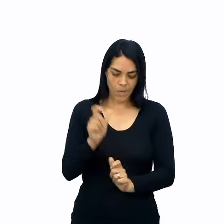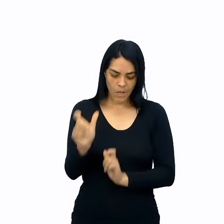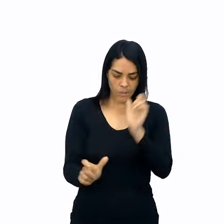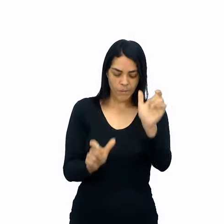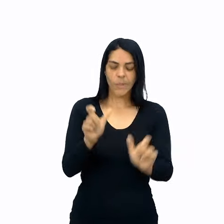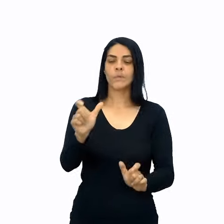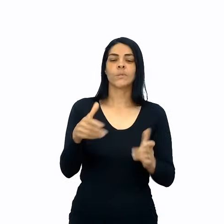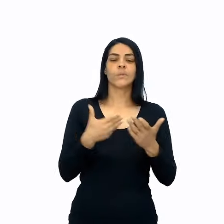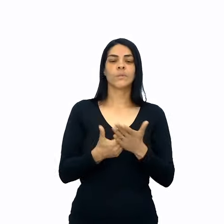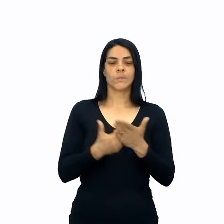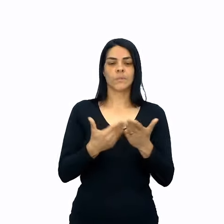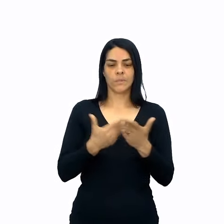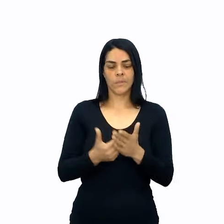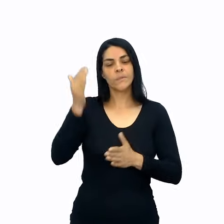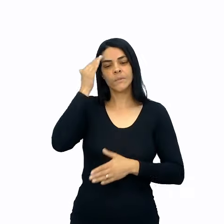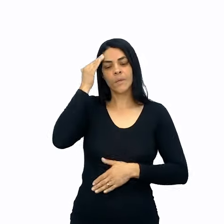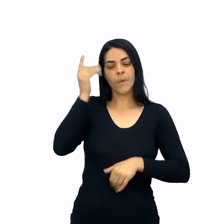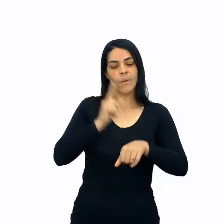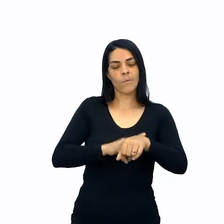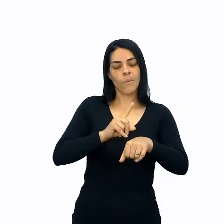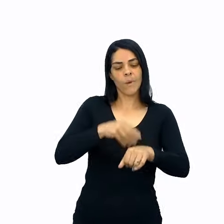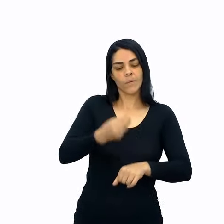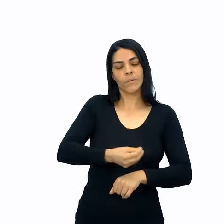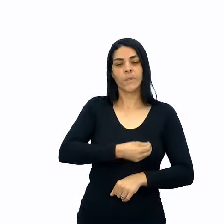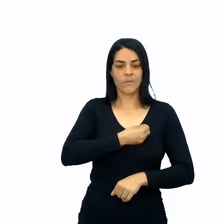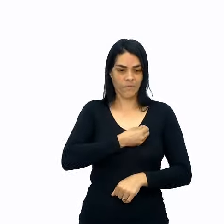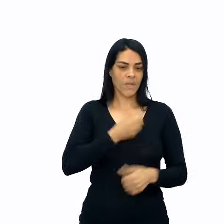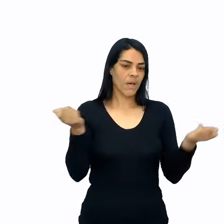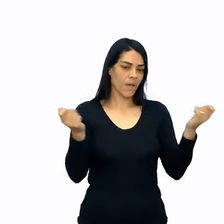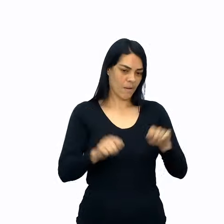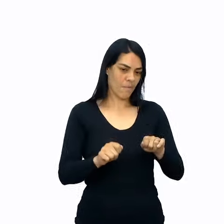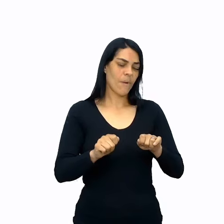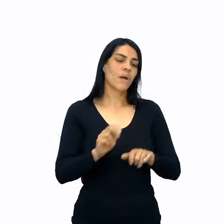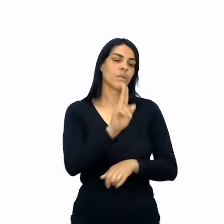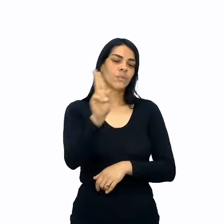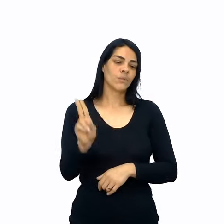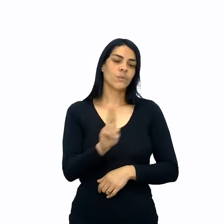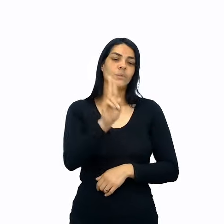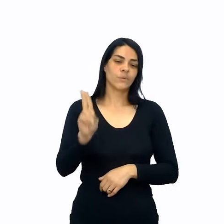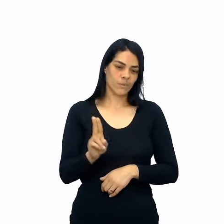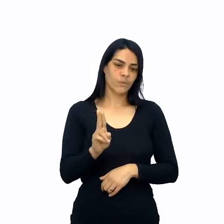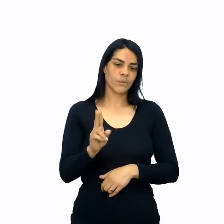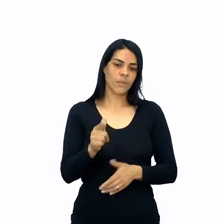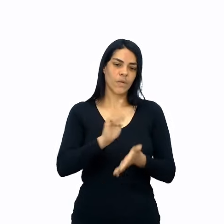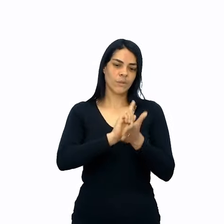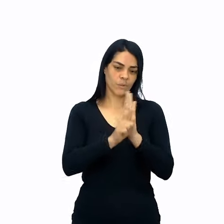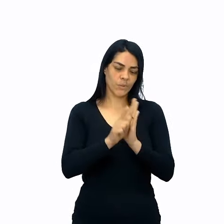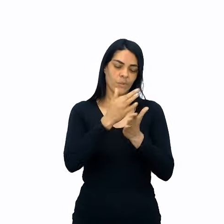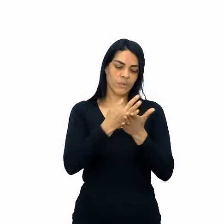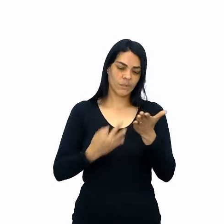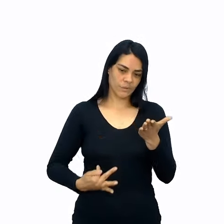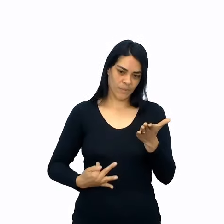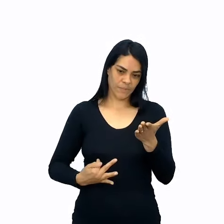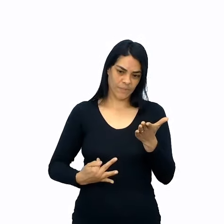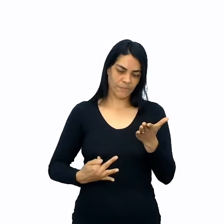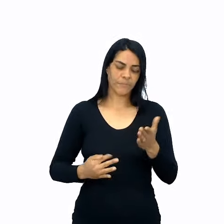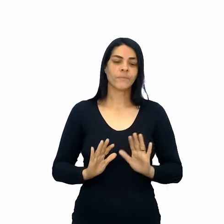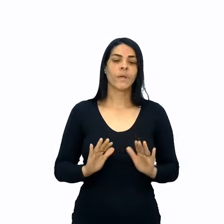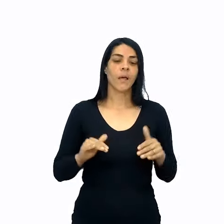em determinado momento, na vida deles, eles farão uso também desses gêneros textuais. Então,